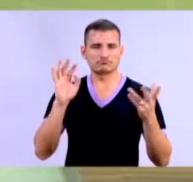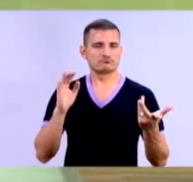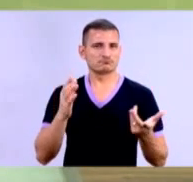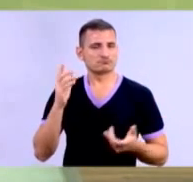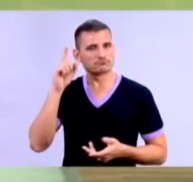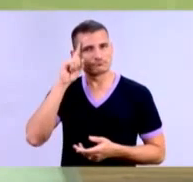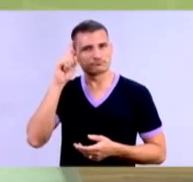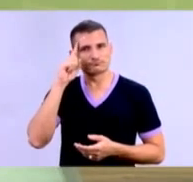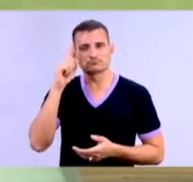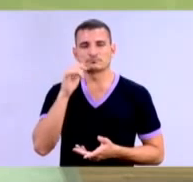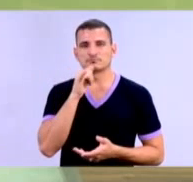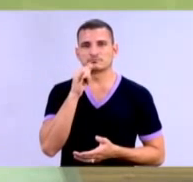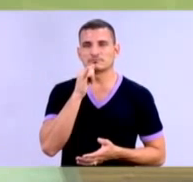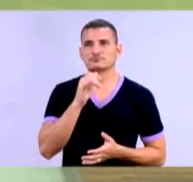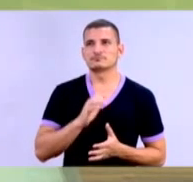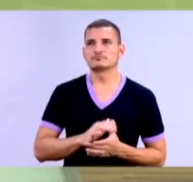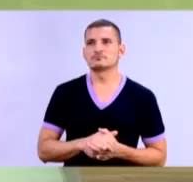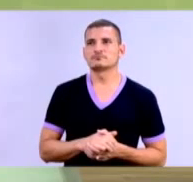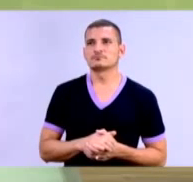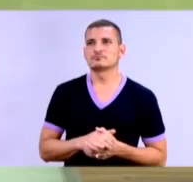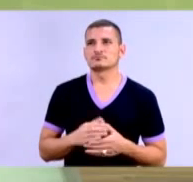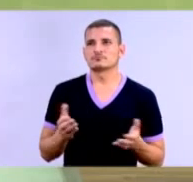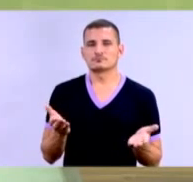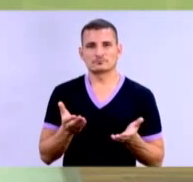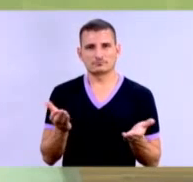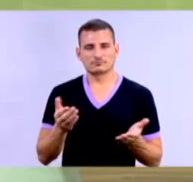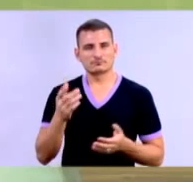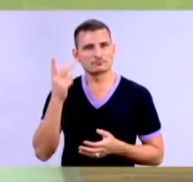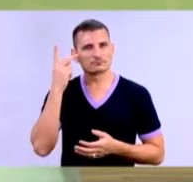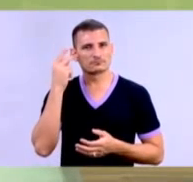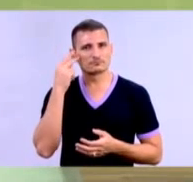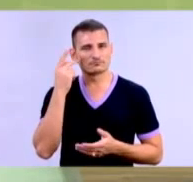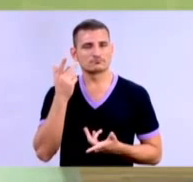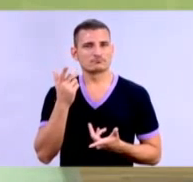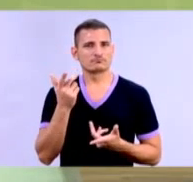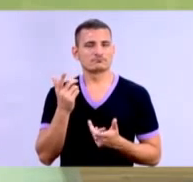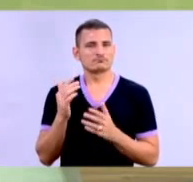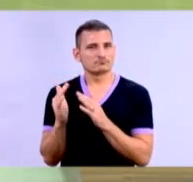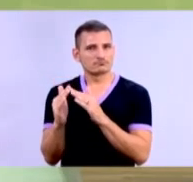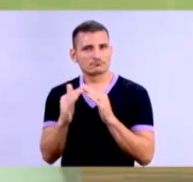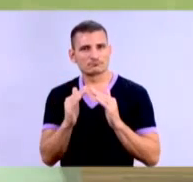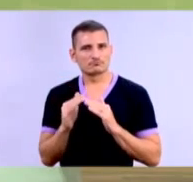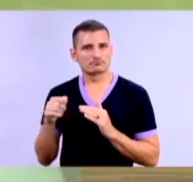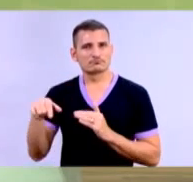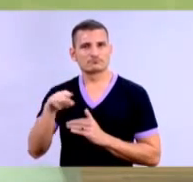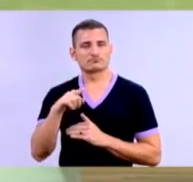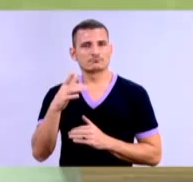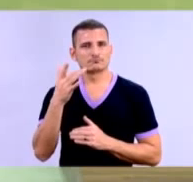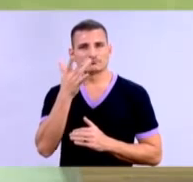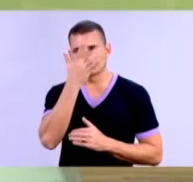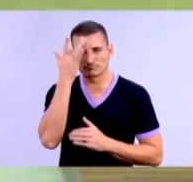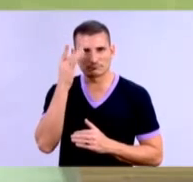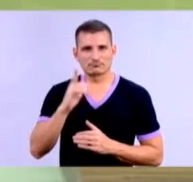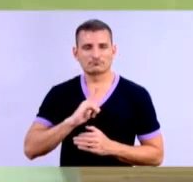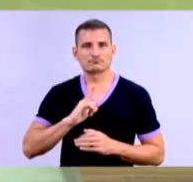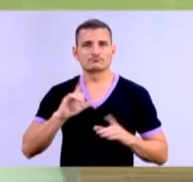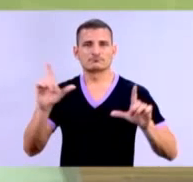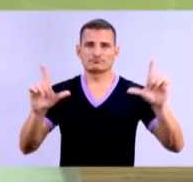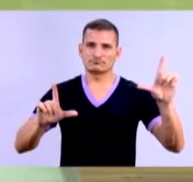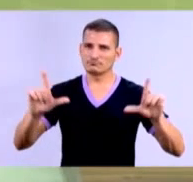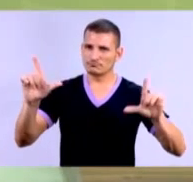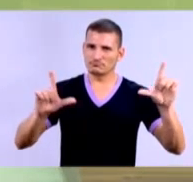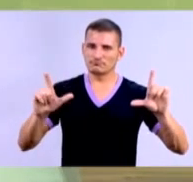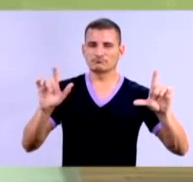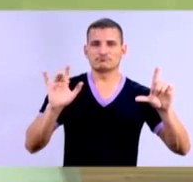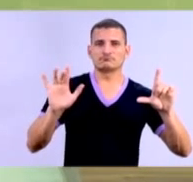cotidiano. Por exemplo, hoje é muito comum em algumas residências as pessoas terem Smart TVs. E essas Smart